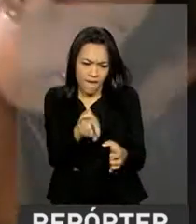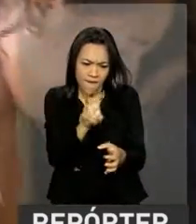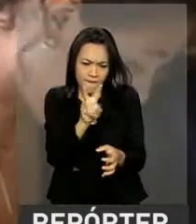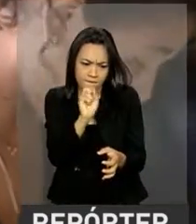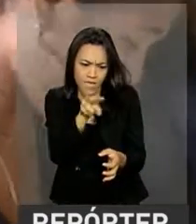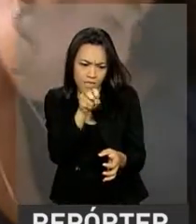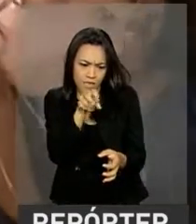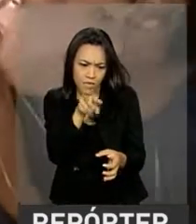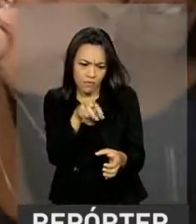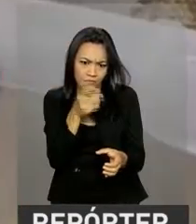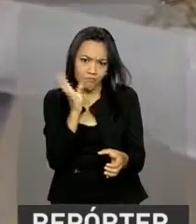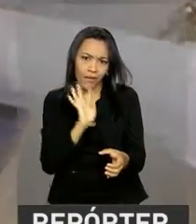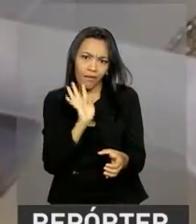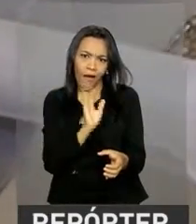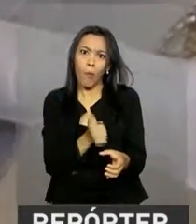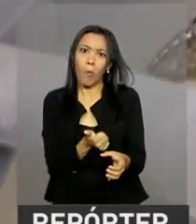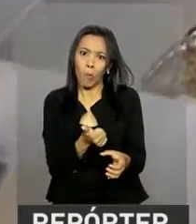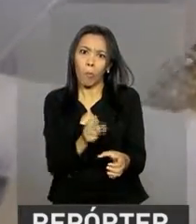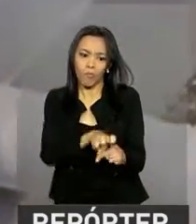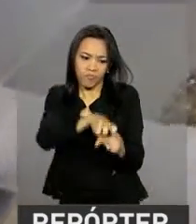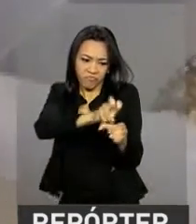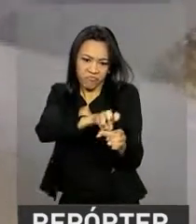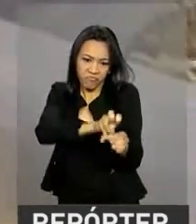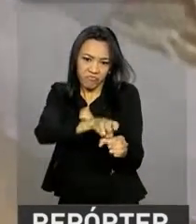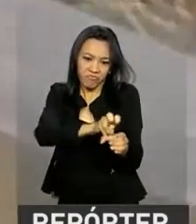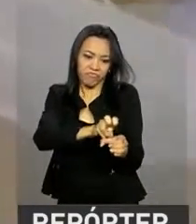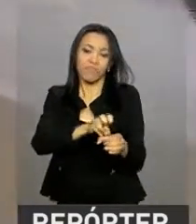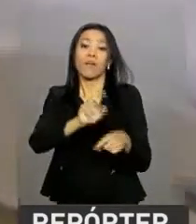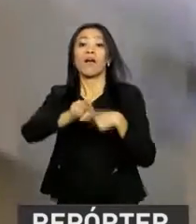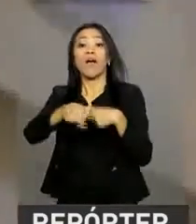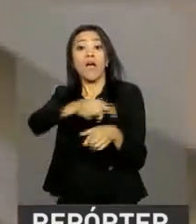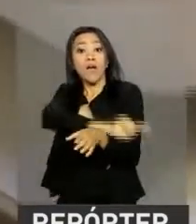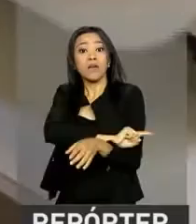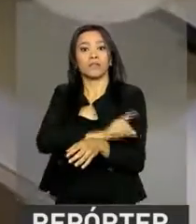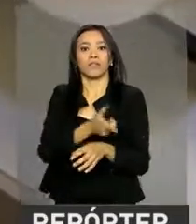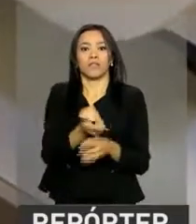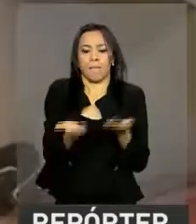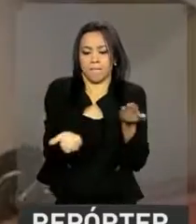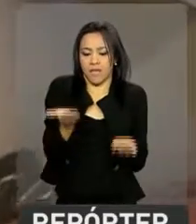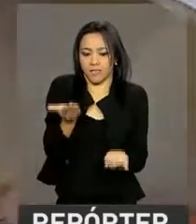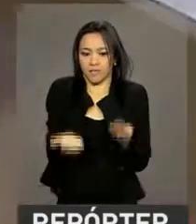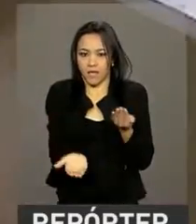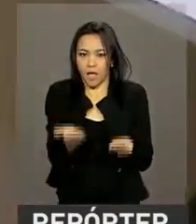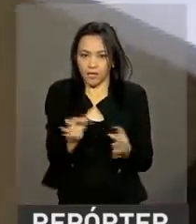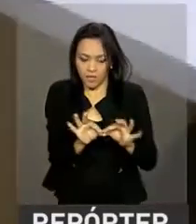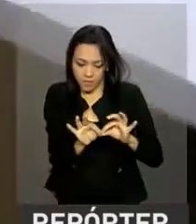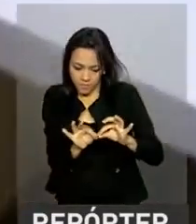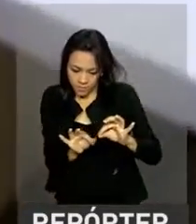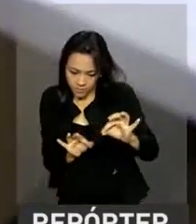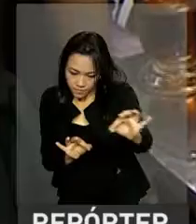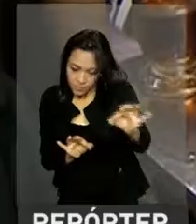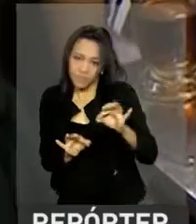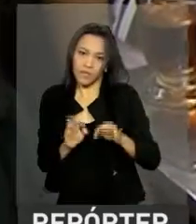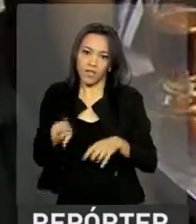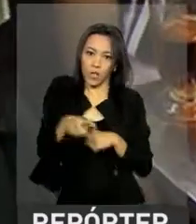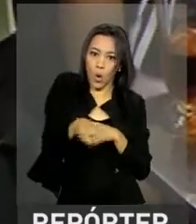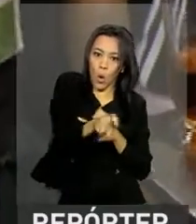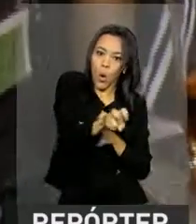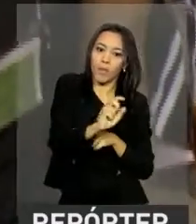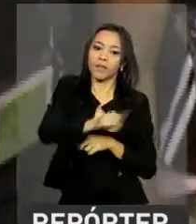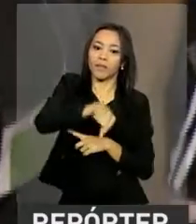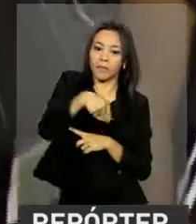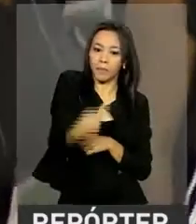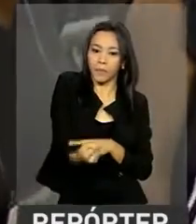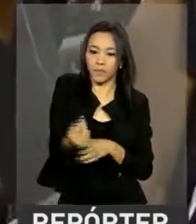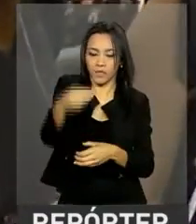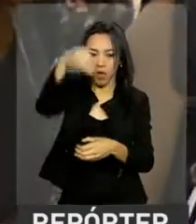dela. Nossa, super bacana. Antes da extração do veneno, as cobras são pesadas e medidas. Logo depois, são